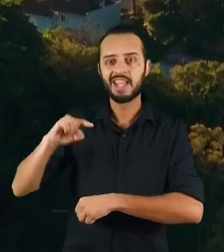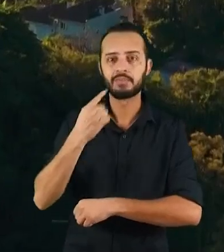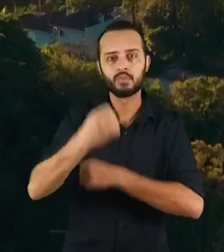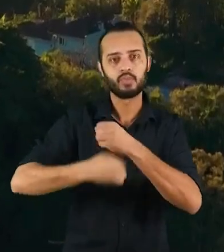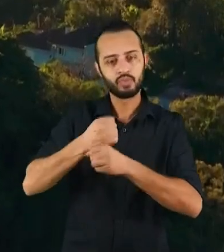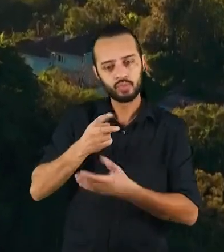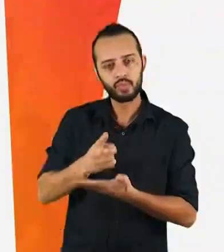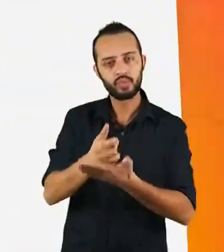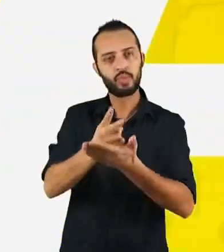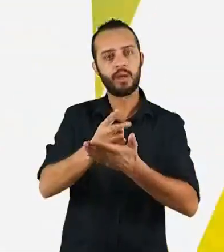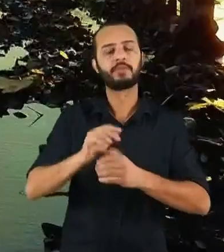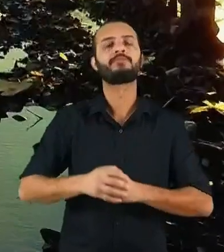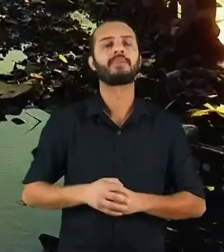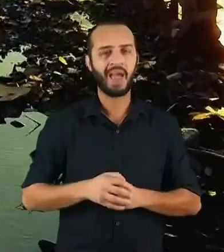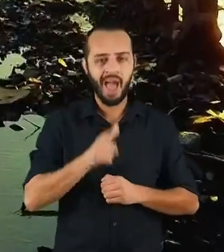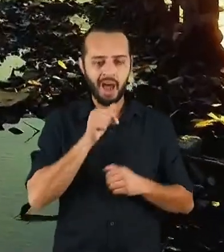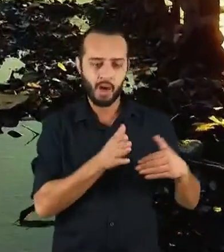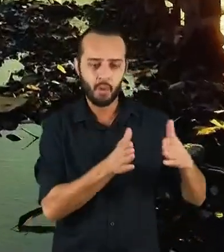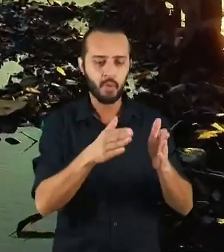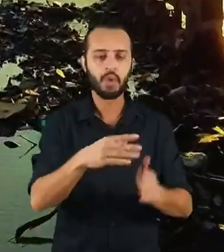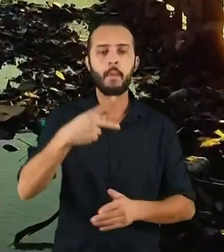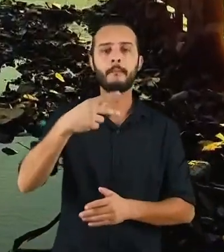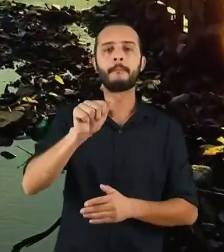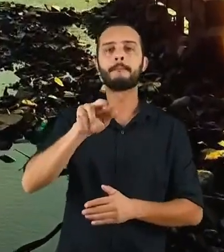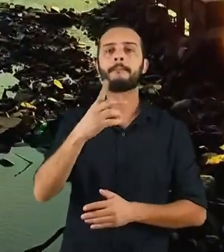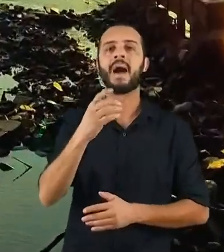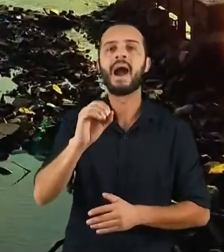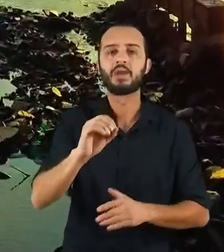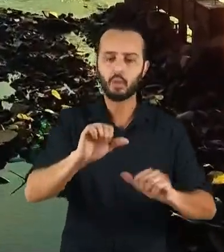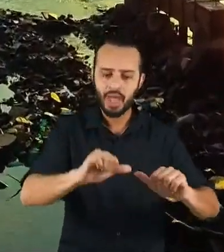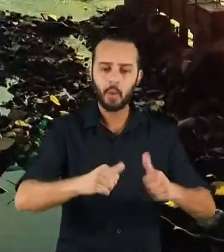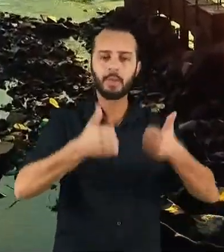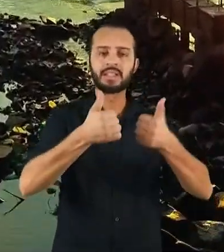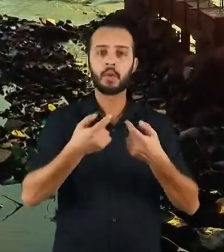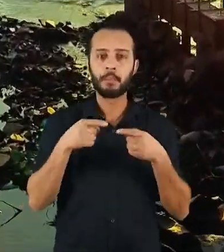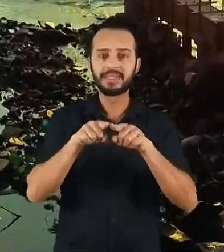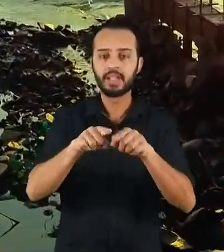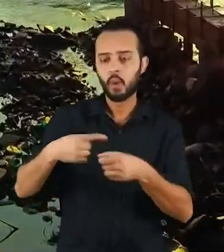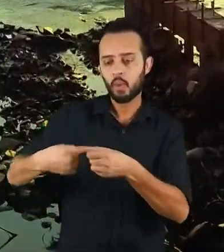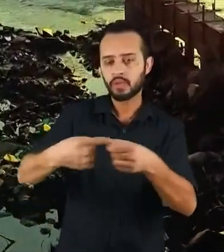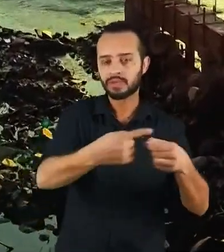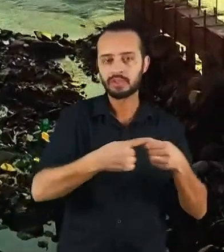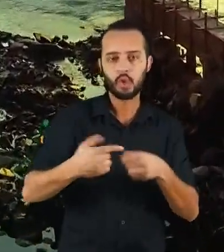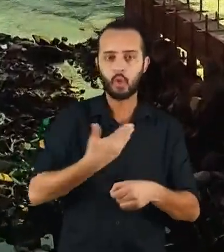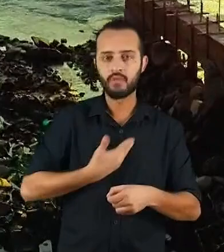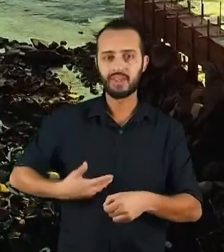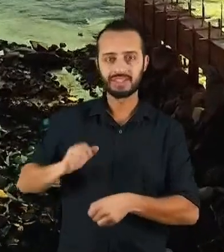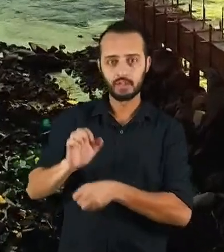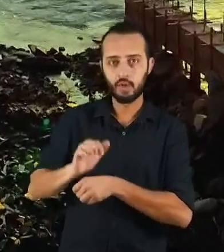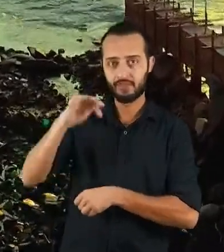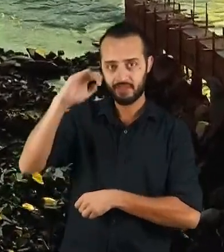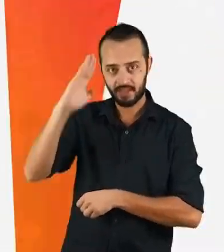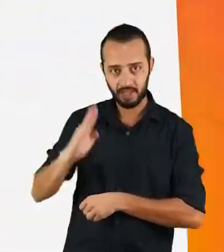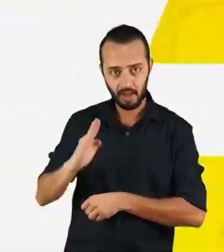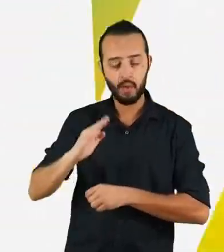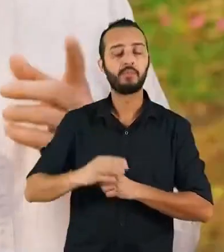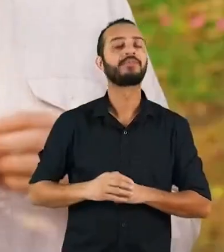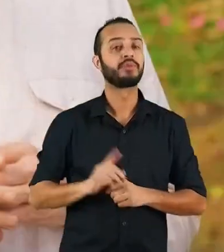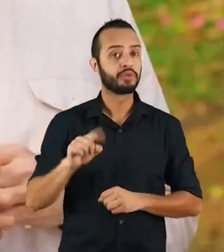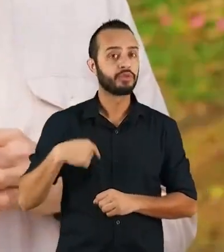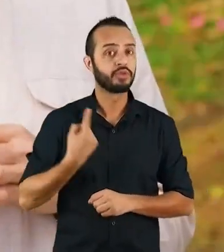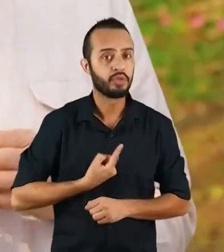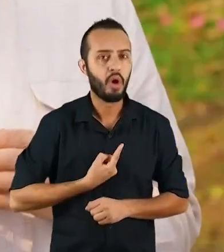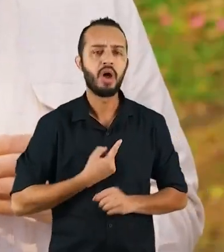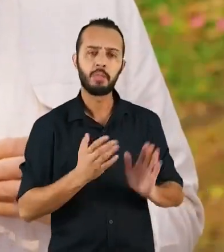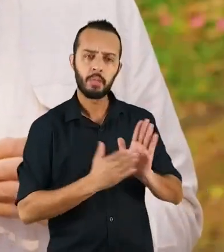ano. Recuperação do Rio Pardinho com municípios vizinhos, governo estadual e federal.